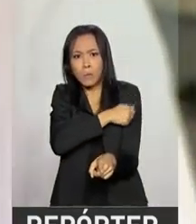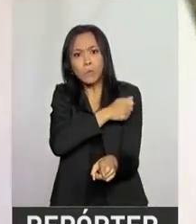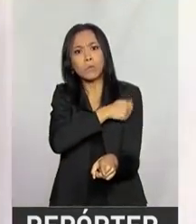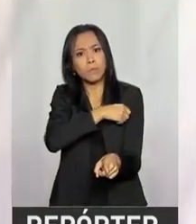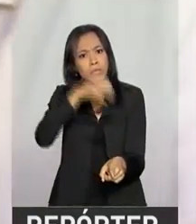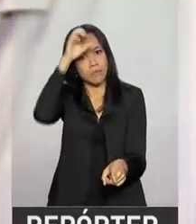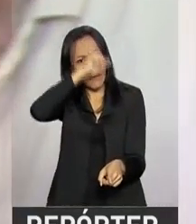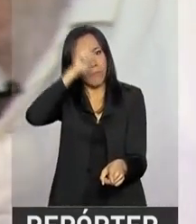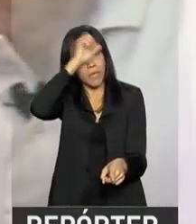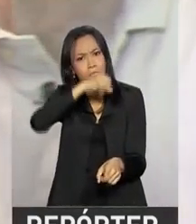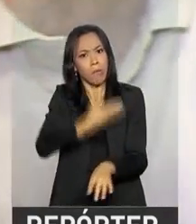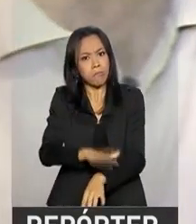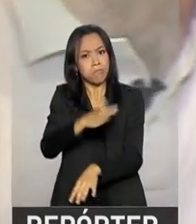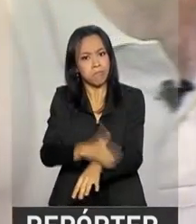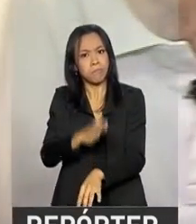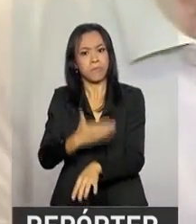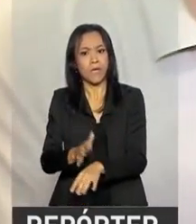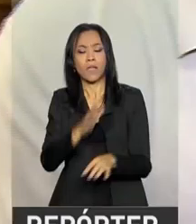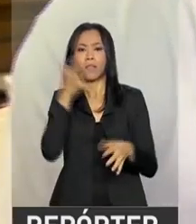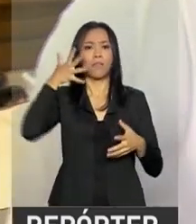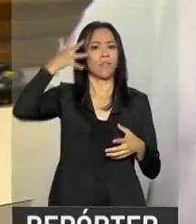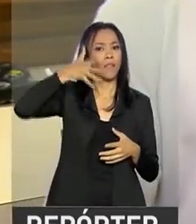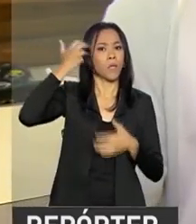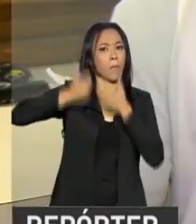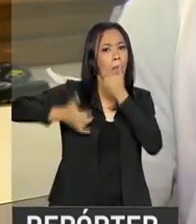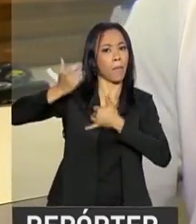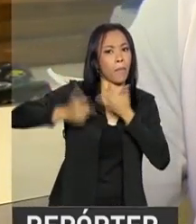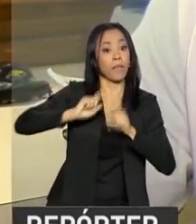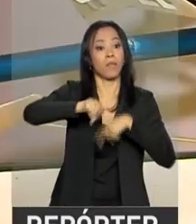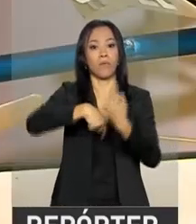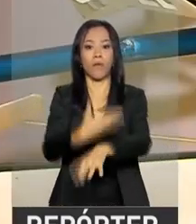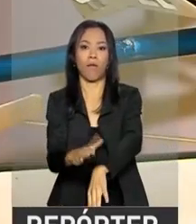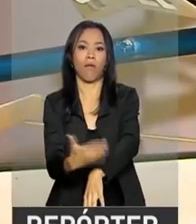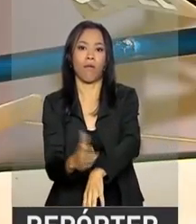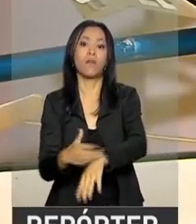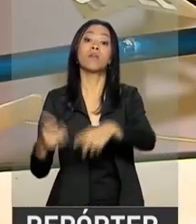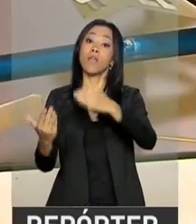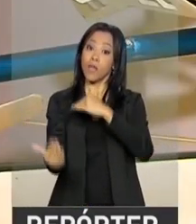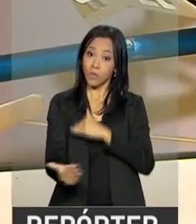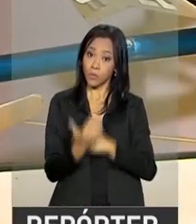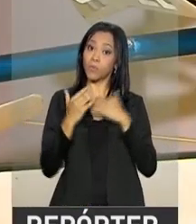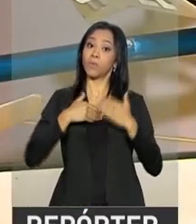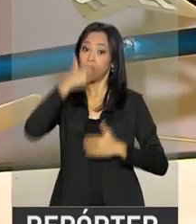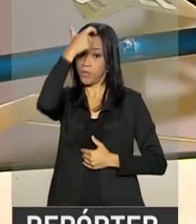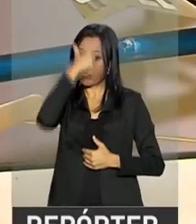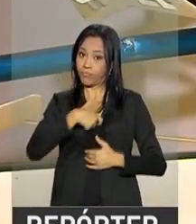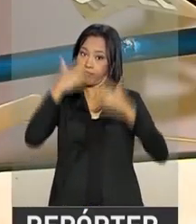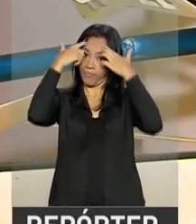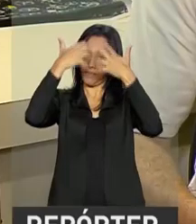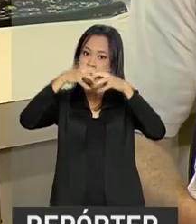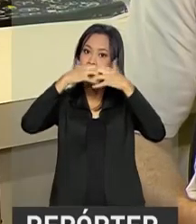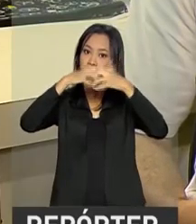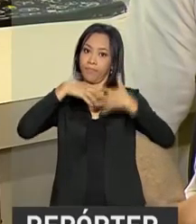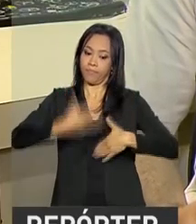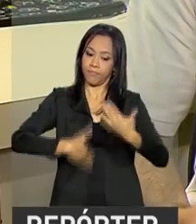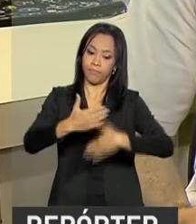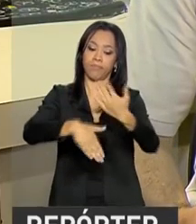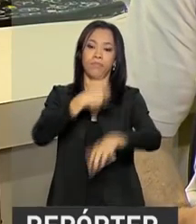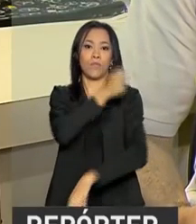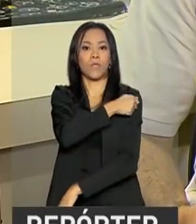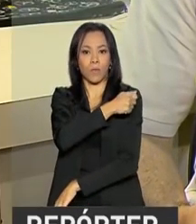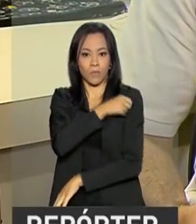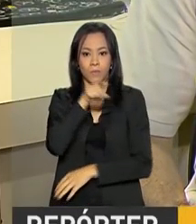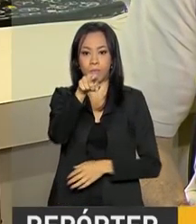aprendem na teoria e praia ele a robótica ajuda no desenvolvimento dos alunos de várias formas a robótica